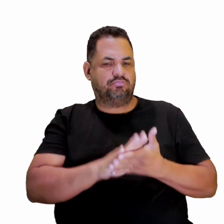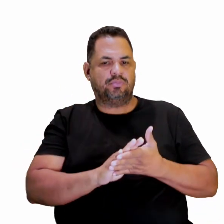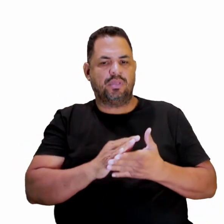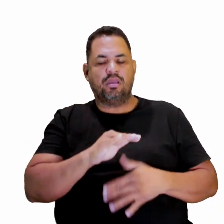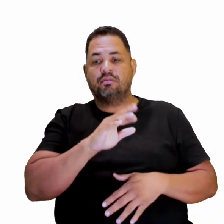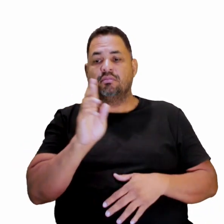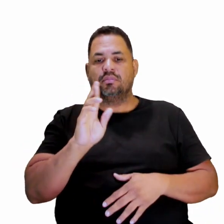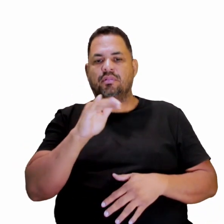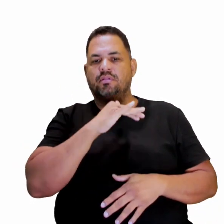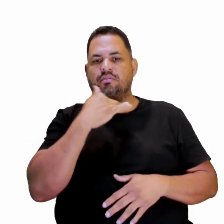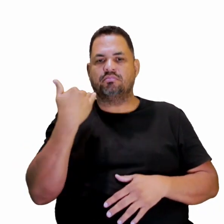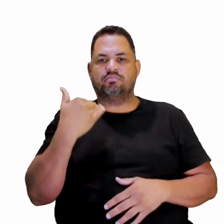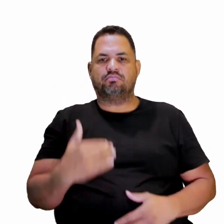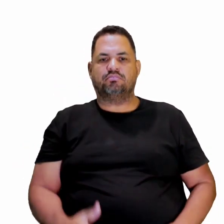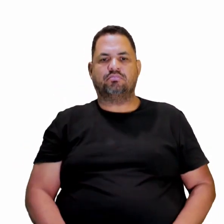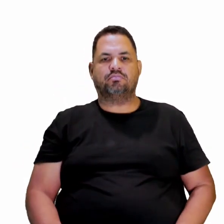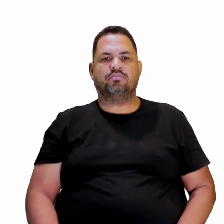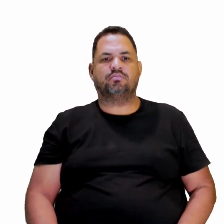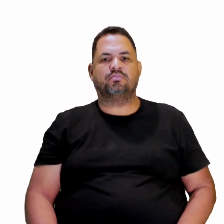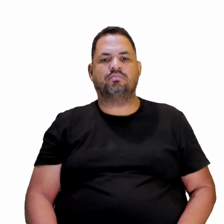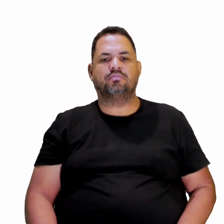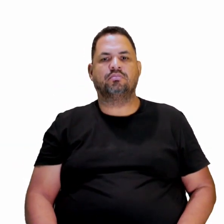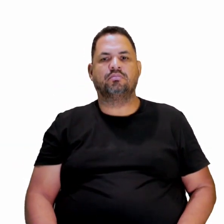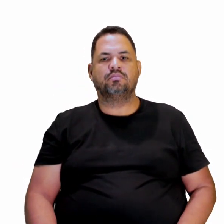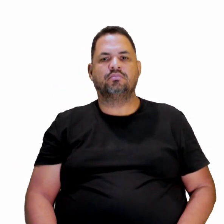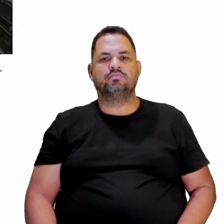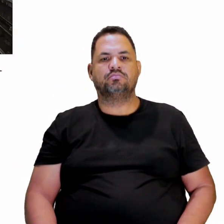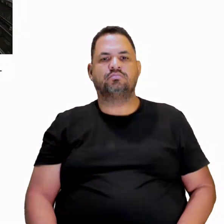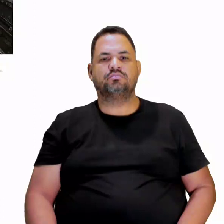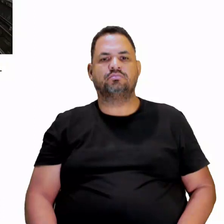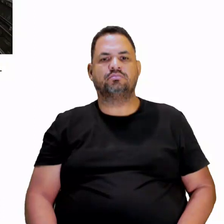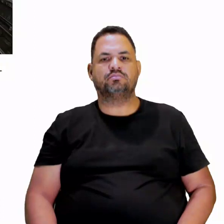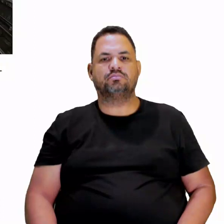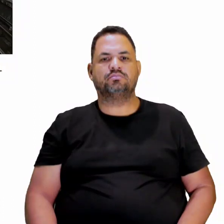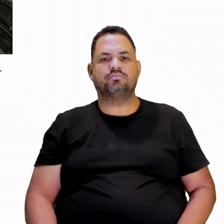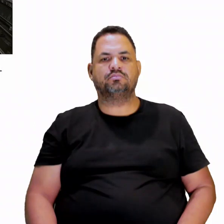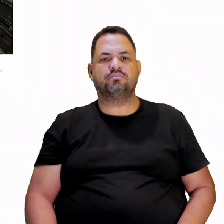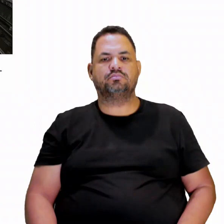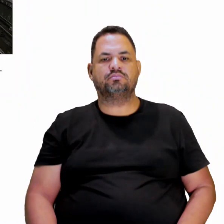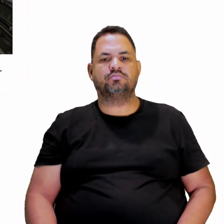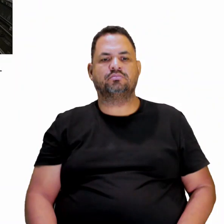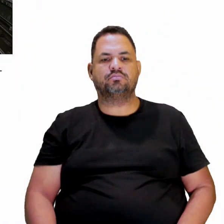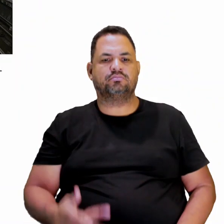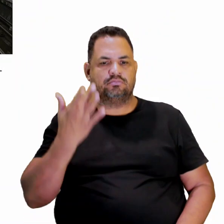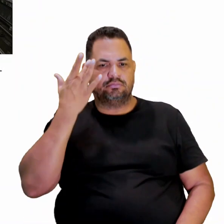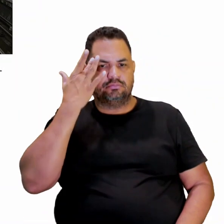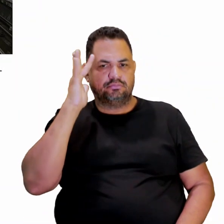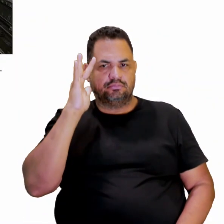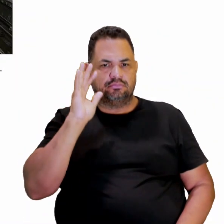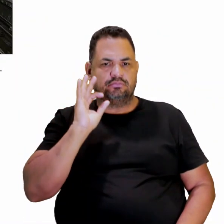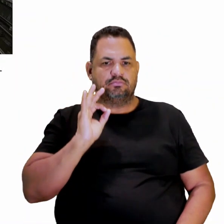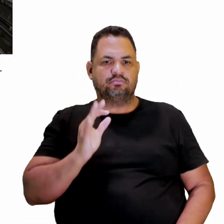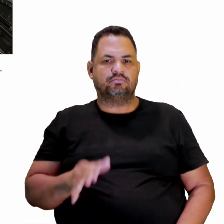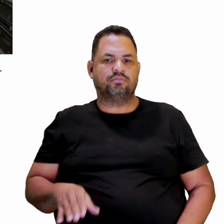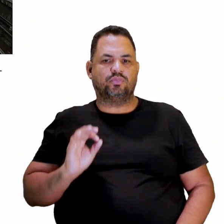claro lá no texto. O nome dele é qual? O inspetor Gordon. Ele não sabia